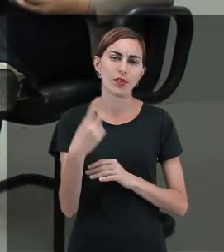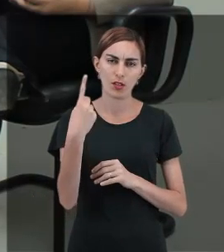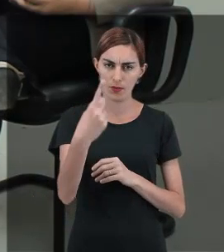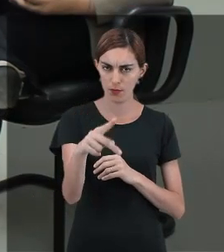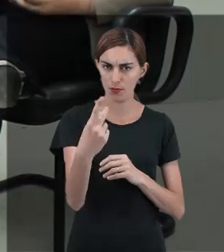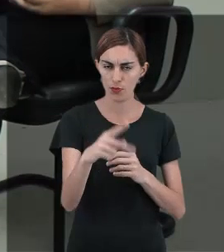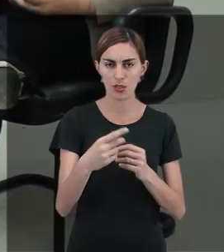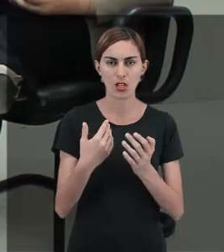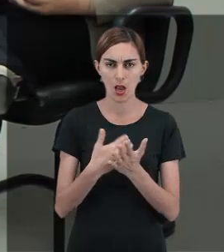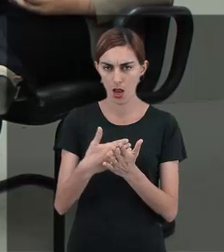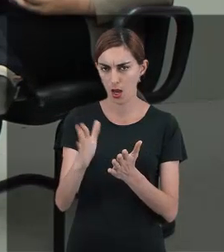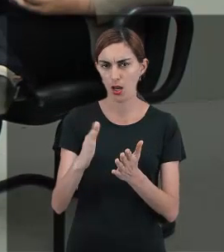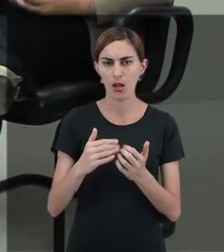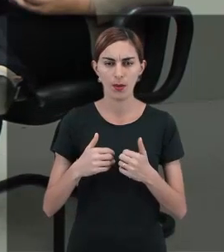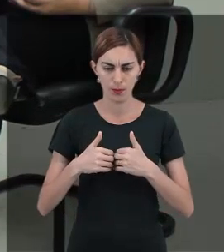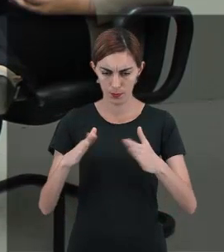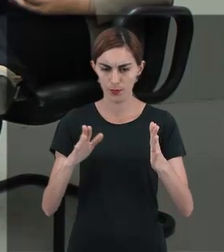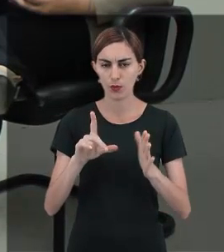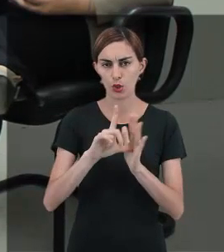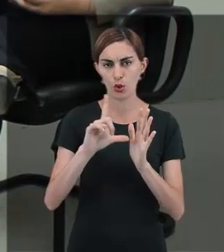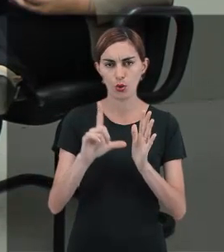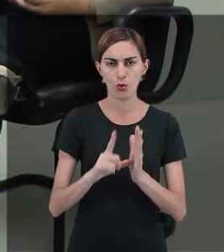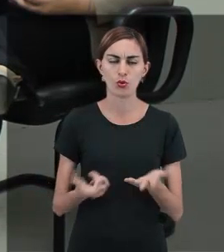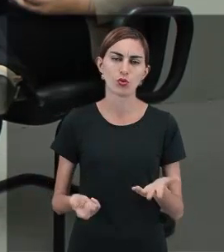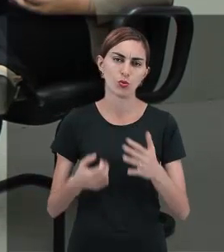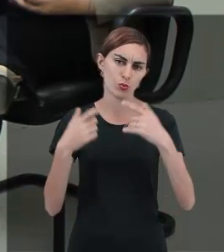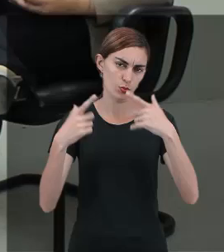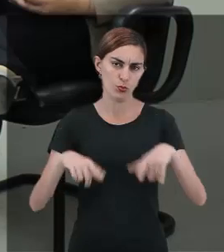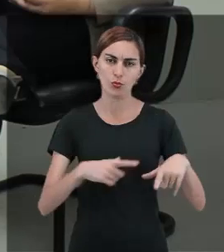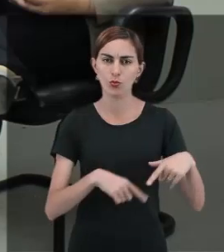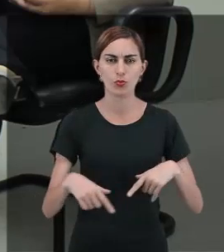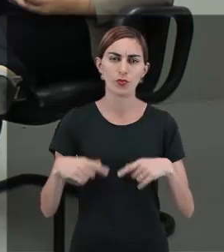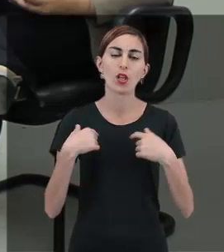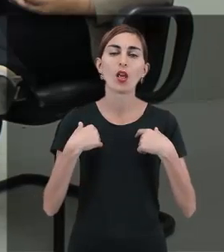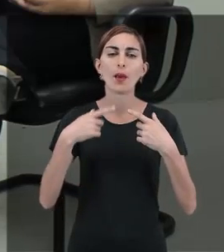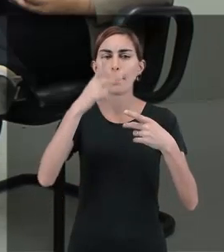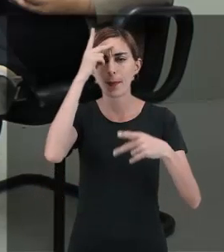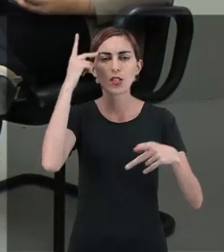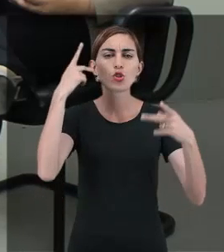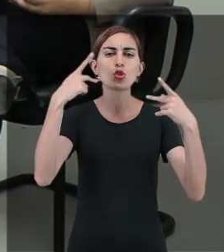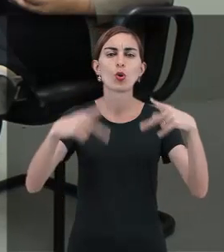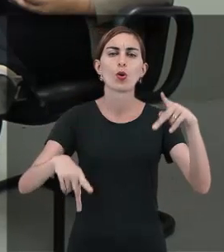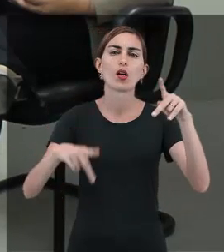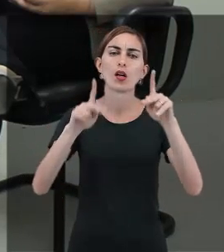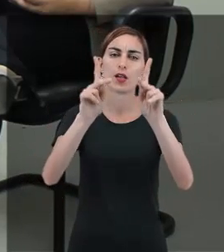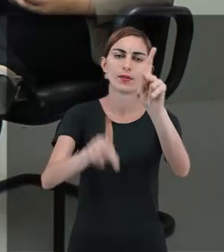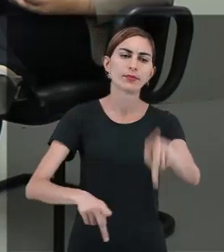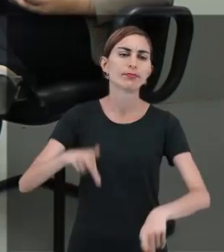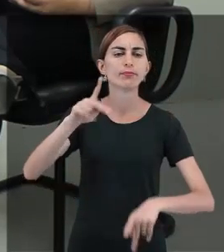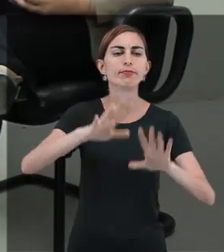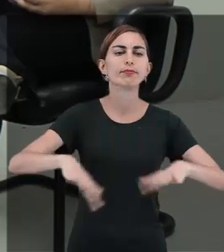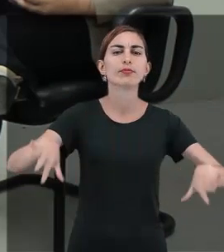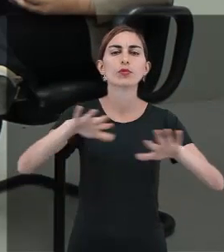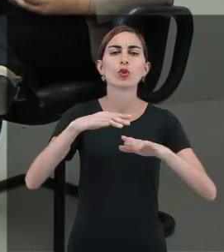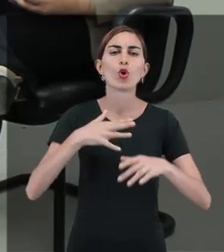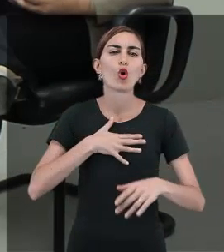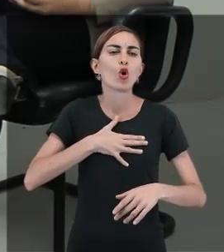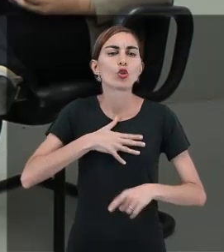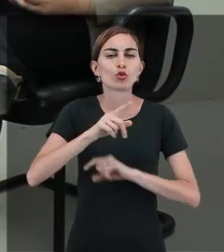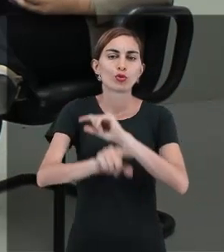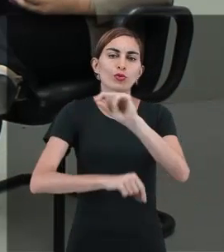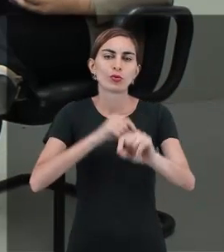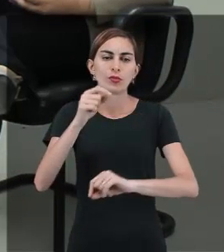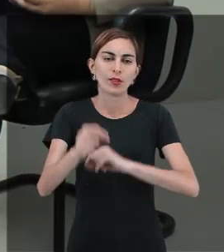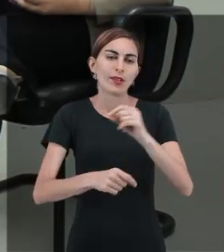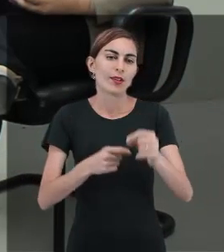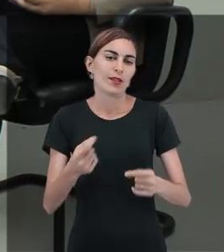um ponto de compra, eu preciso saber de fato que público eu quero atingir, qual é o público que eu quero conversar com ele, que eu quero me relacionar com